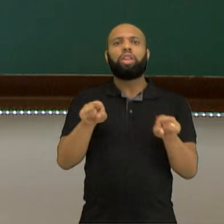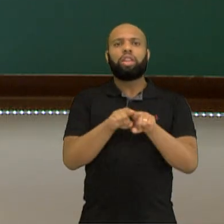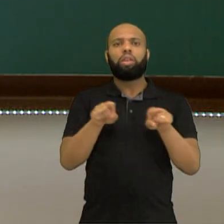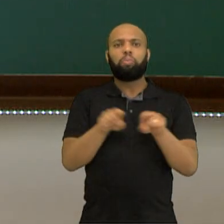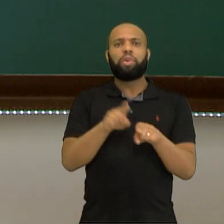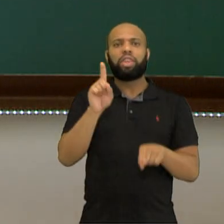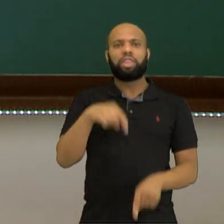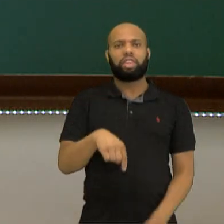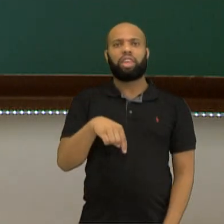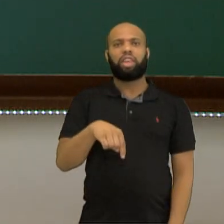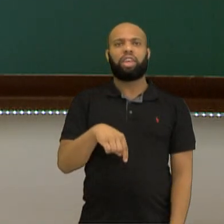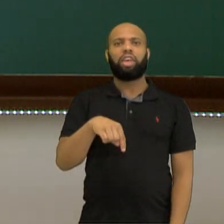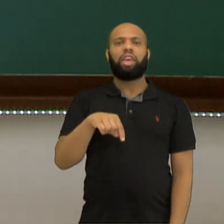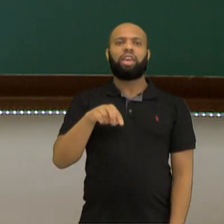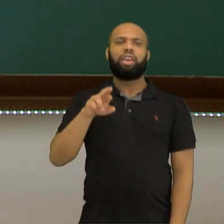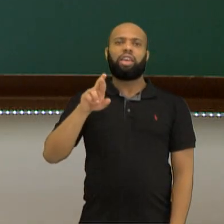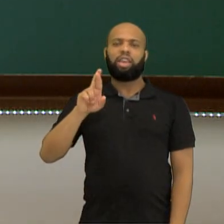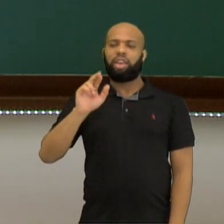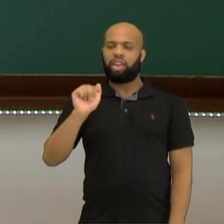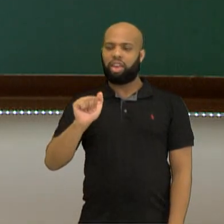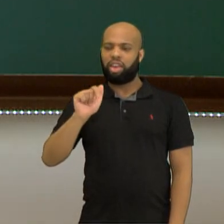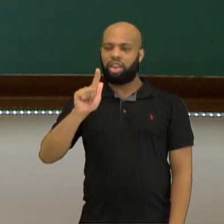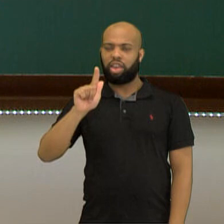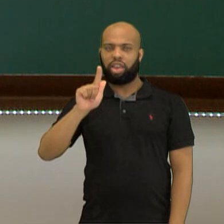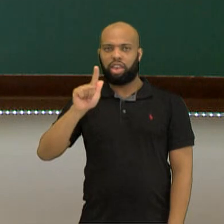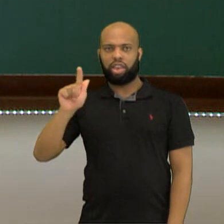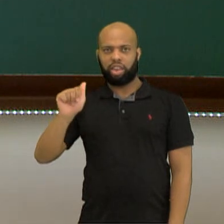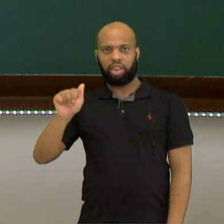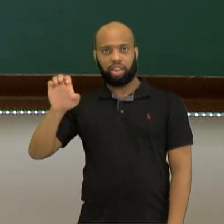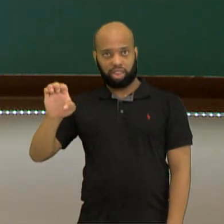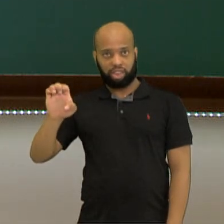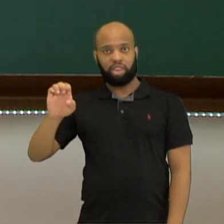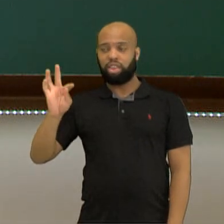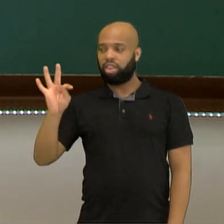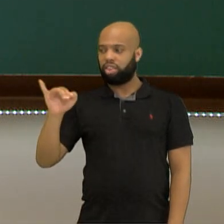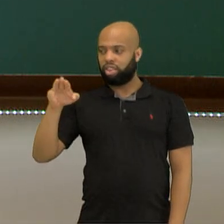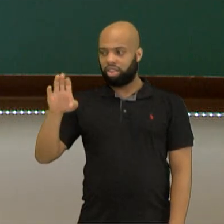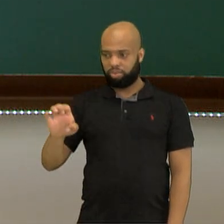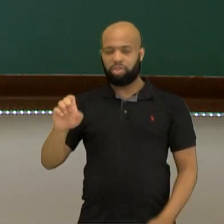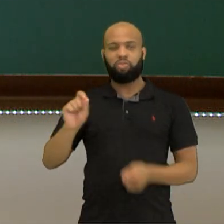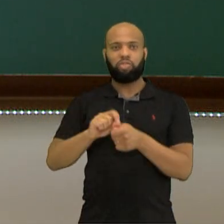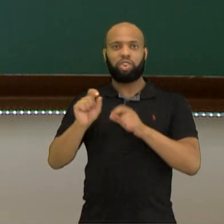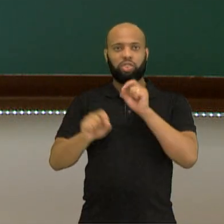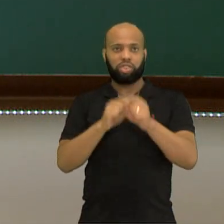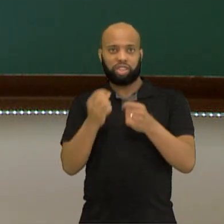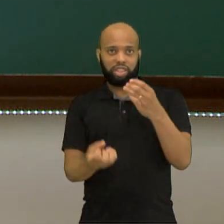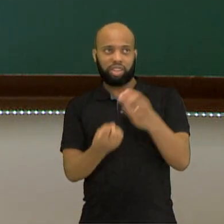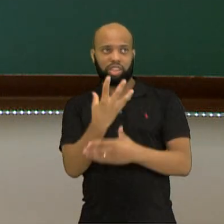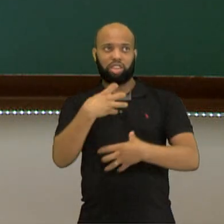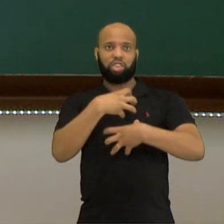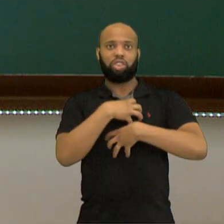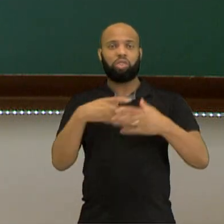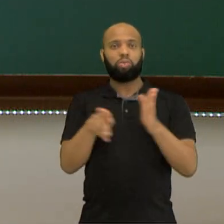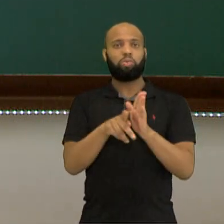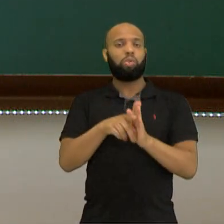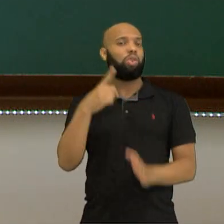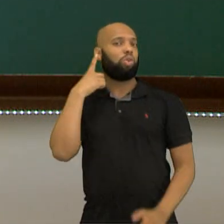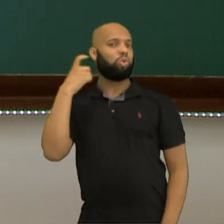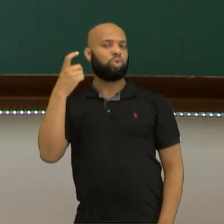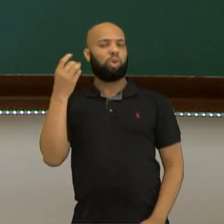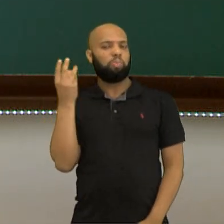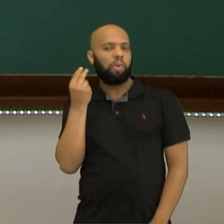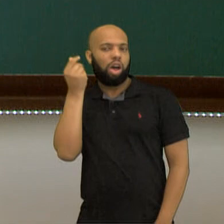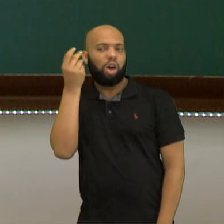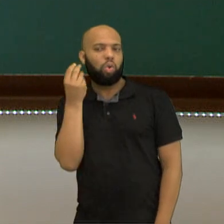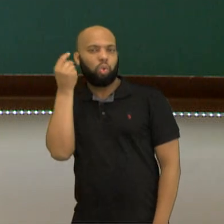surgir o jazz, junto com a ideia do work song, que é